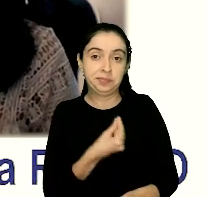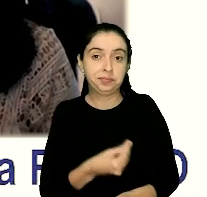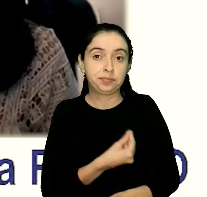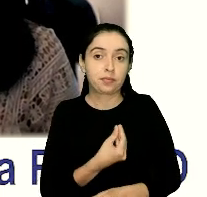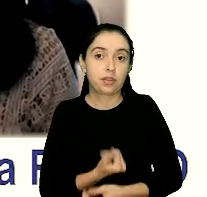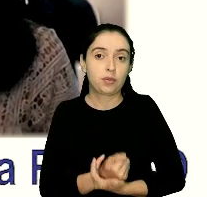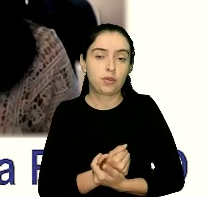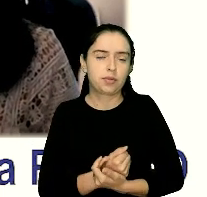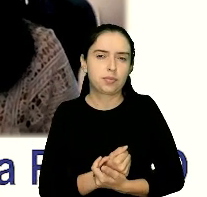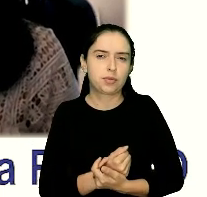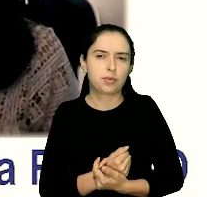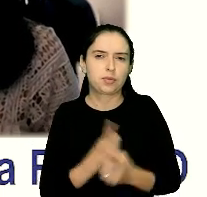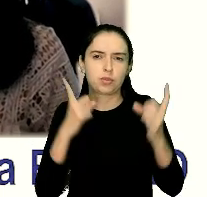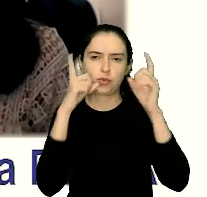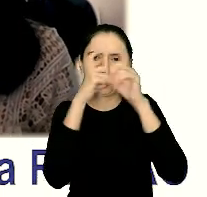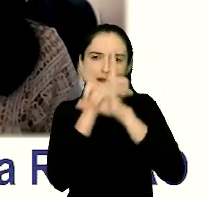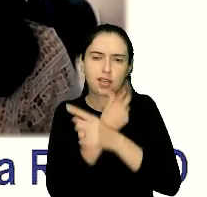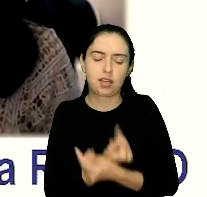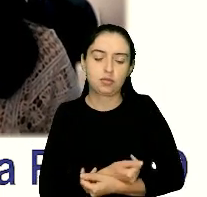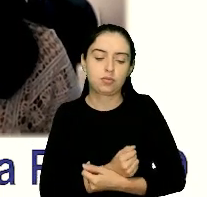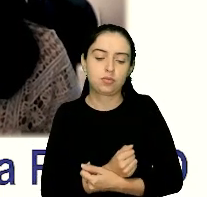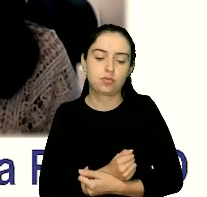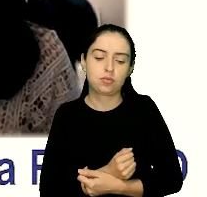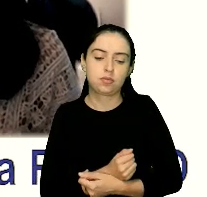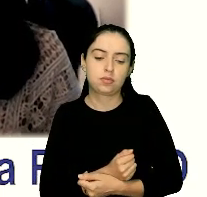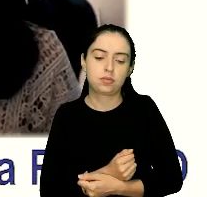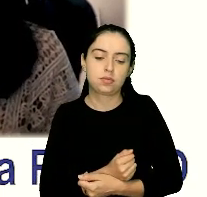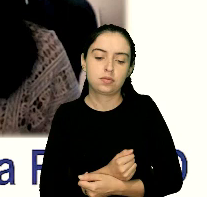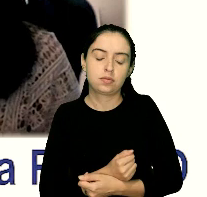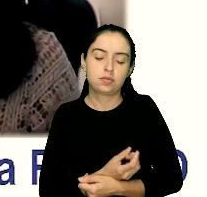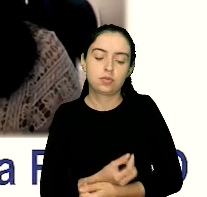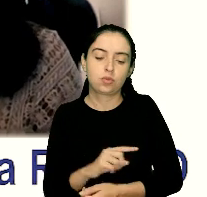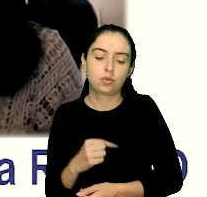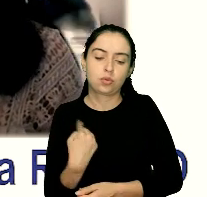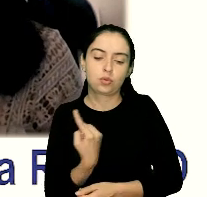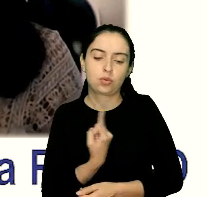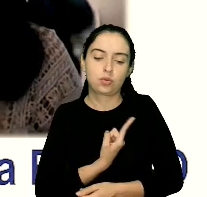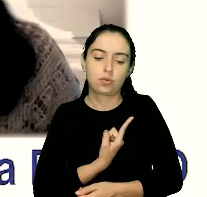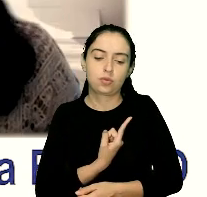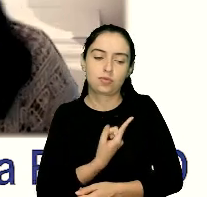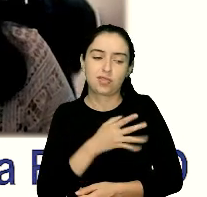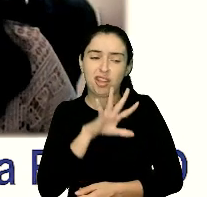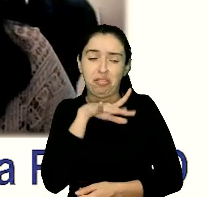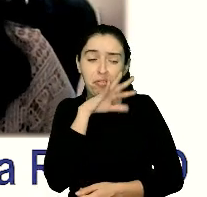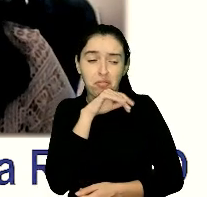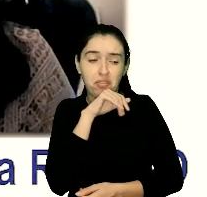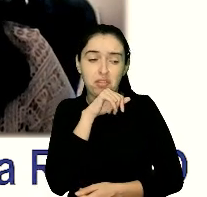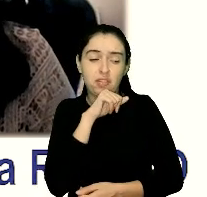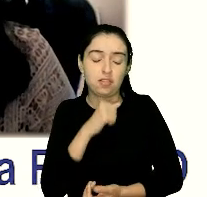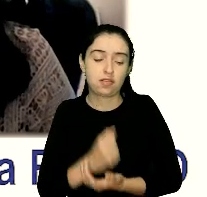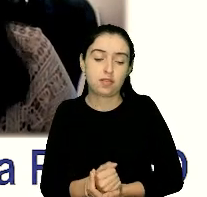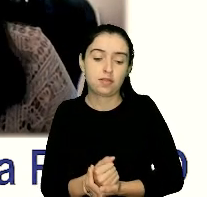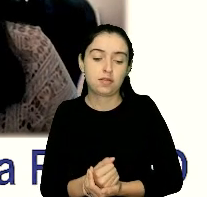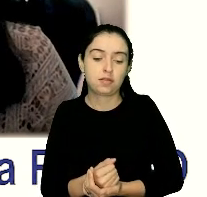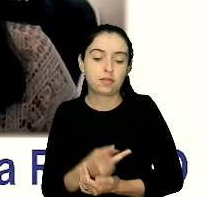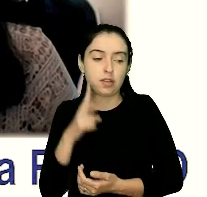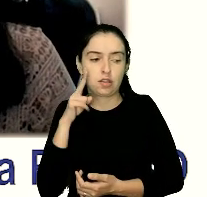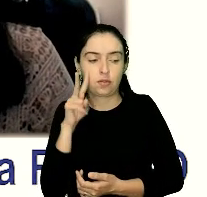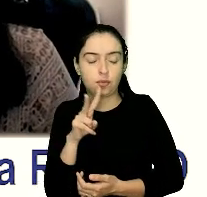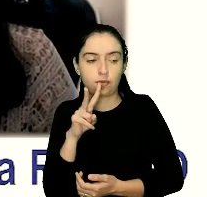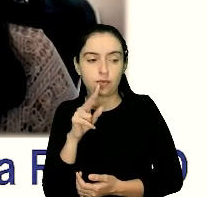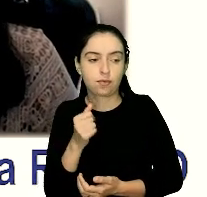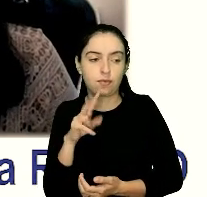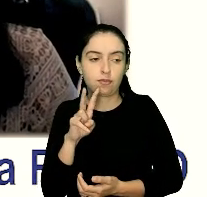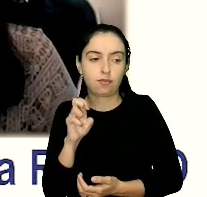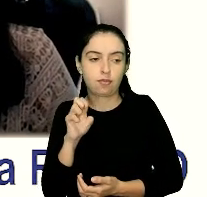Nós estamos, tá horrível isso que eu vou dizer do ponto de vista do nosso vernáculo, mas que nós